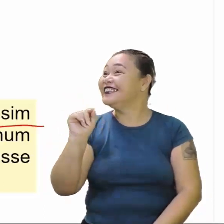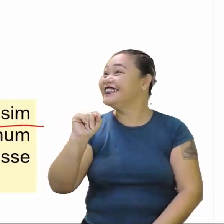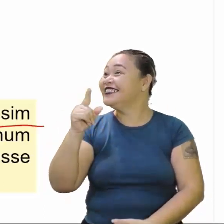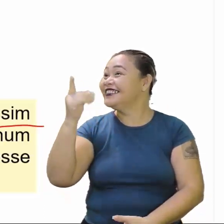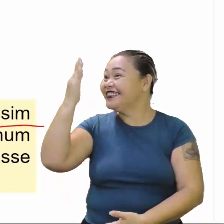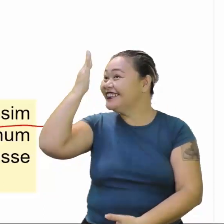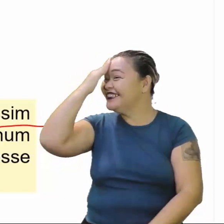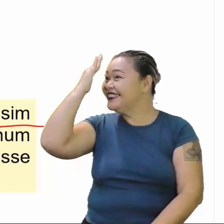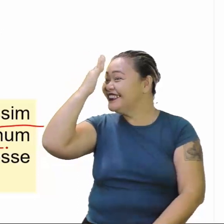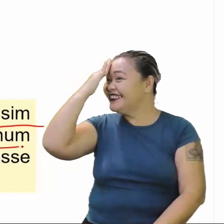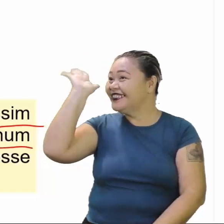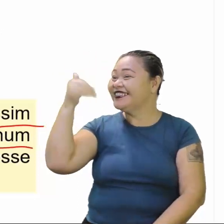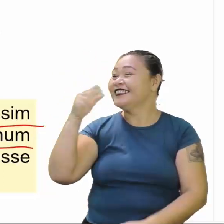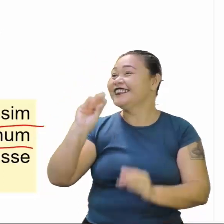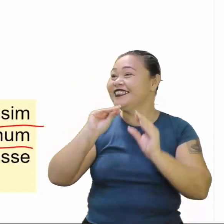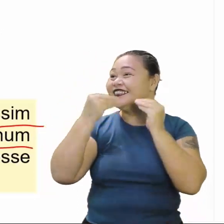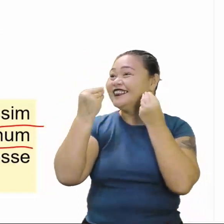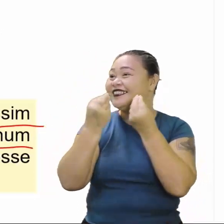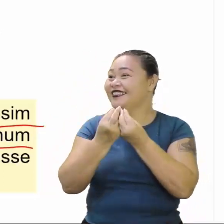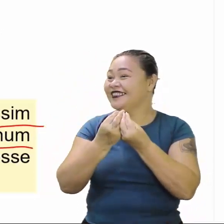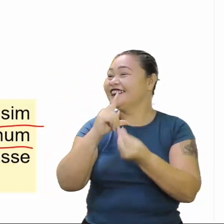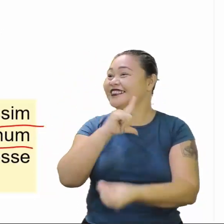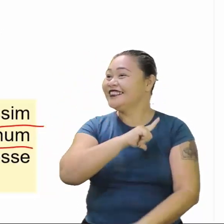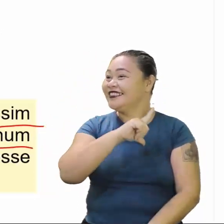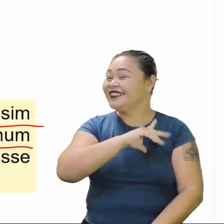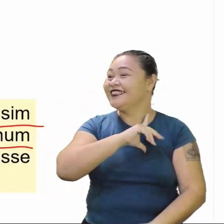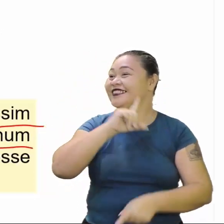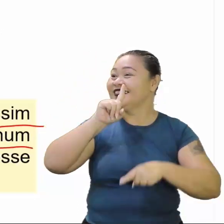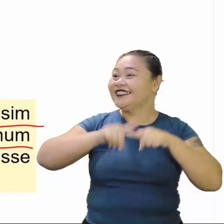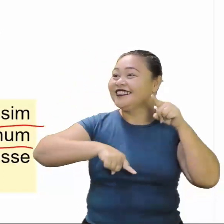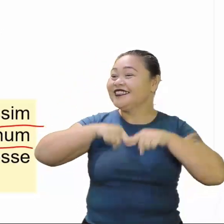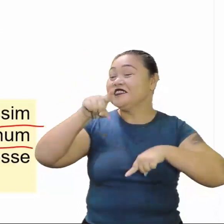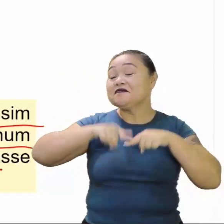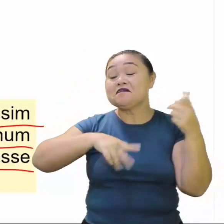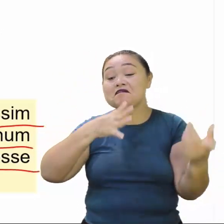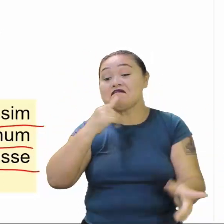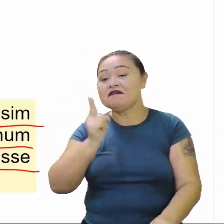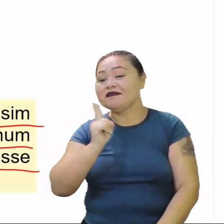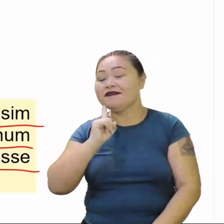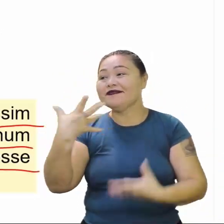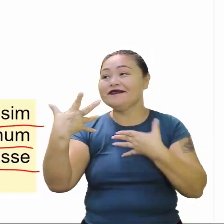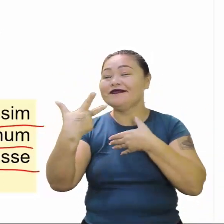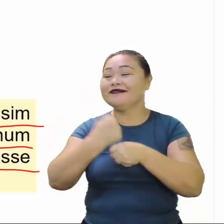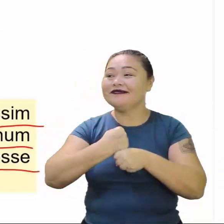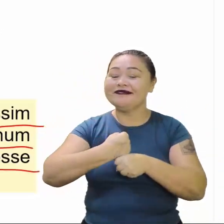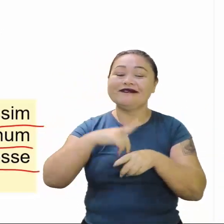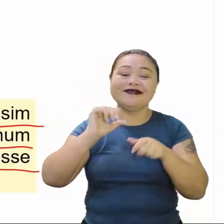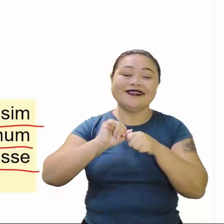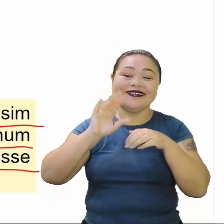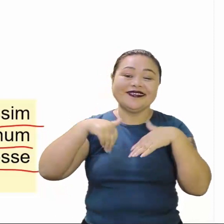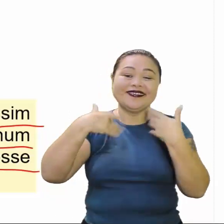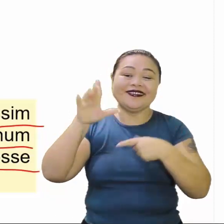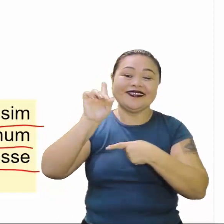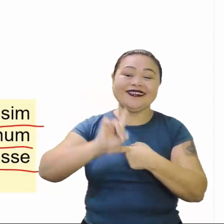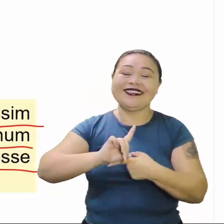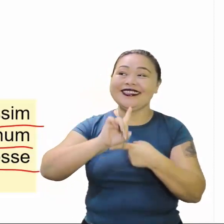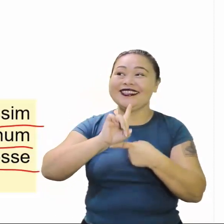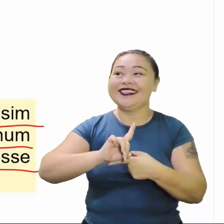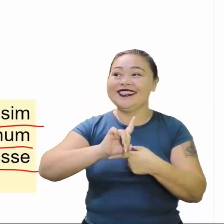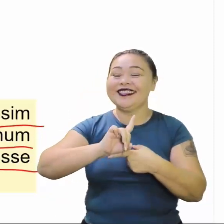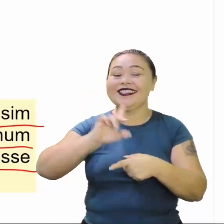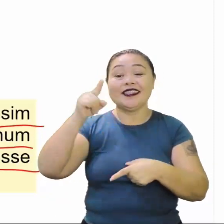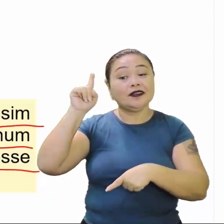identificar a substância que existe no material desconhecido, calculando a densidade